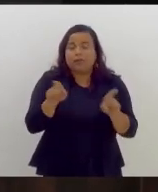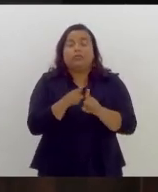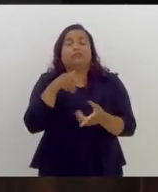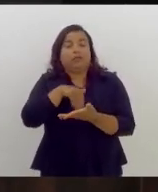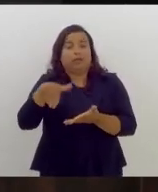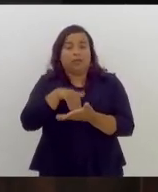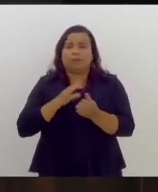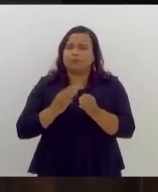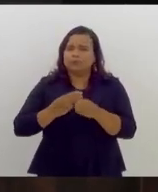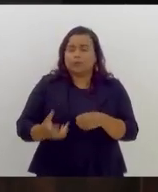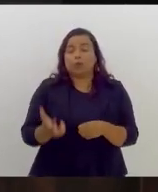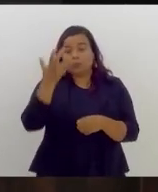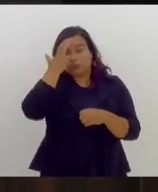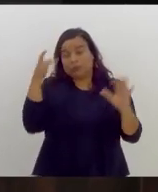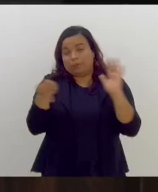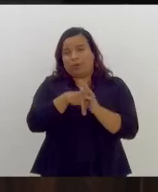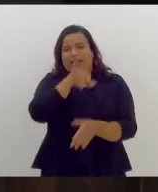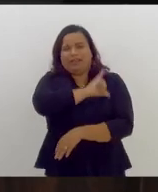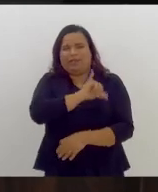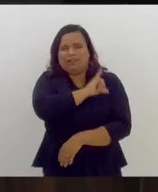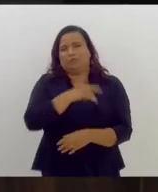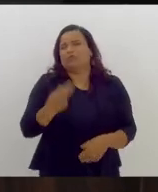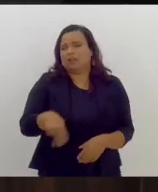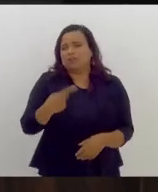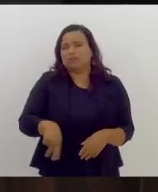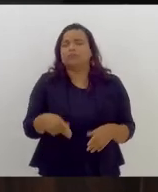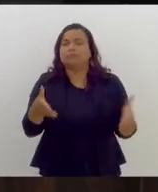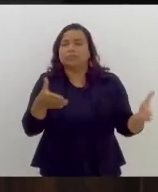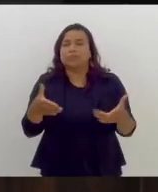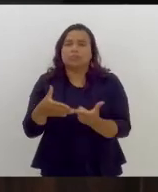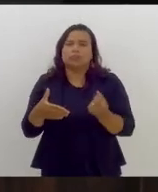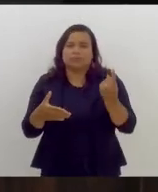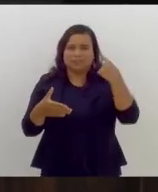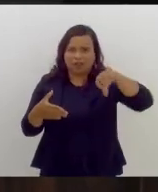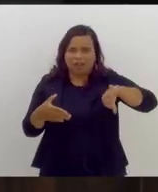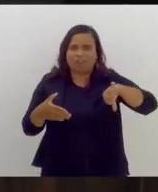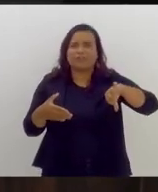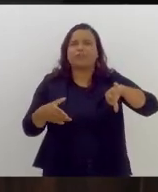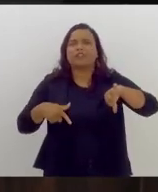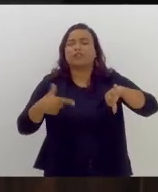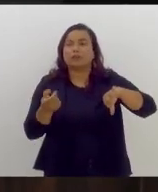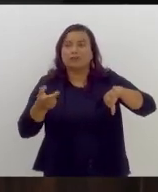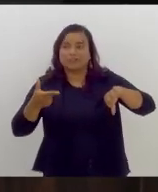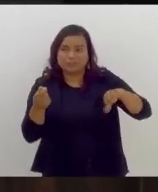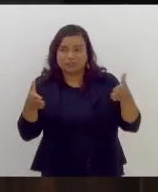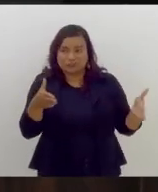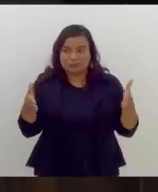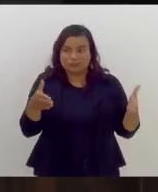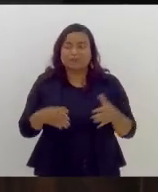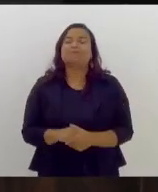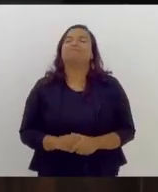Municipal de Cultura do Rio de Janeiro, entre 2019 e 2020.